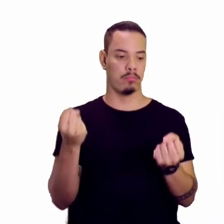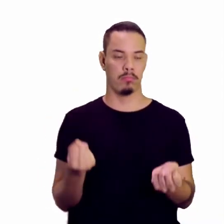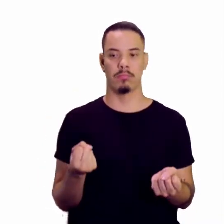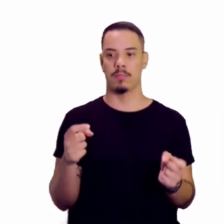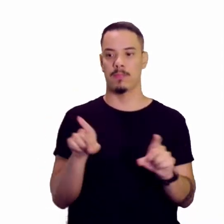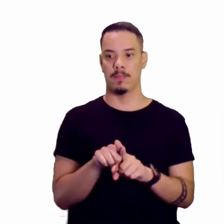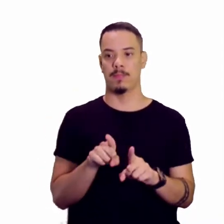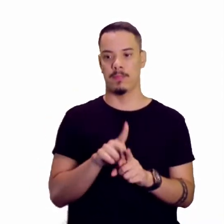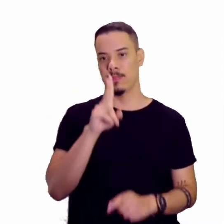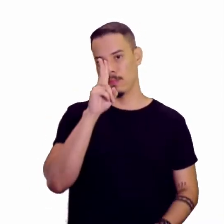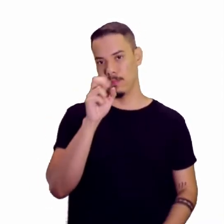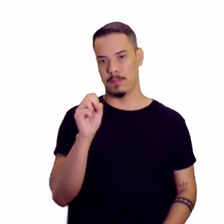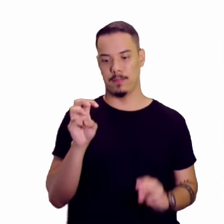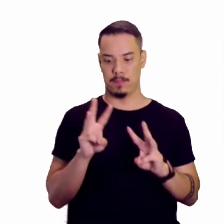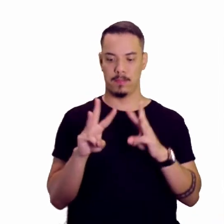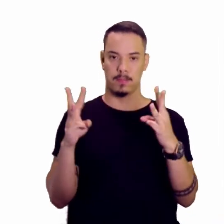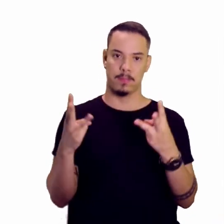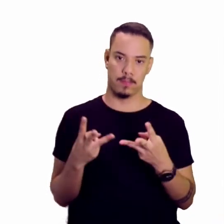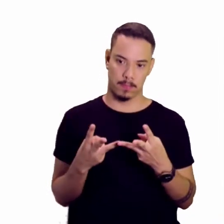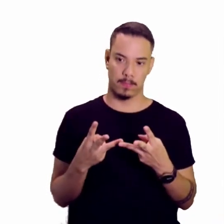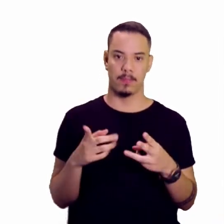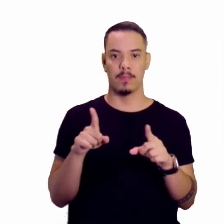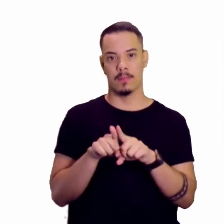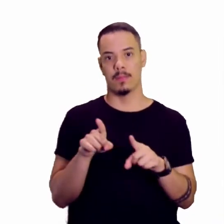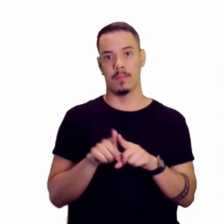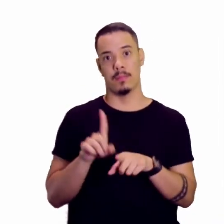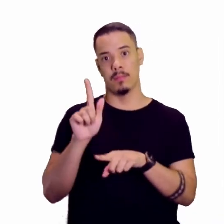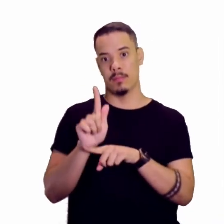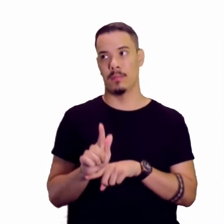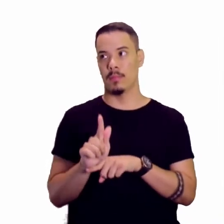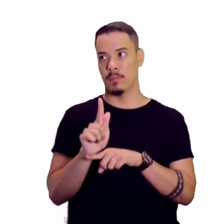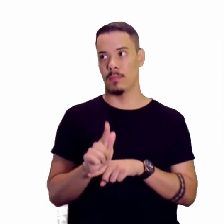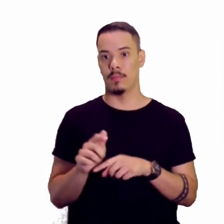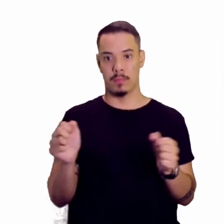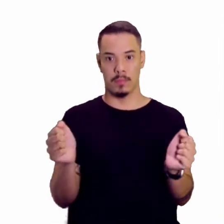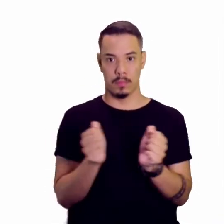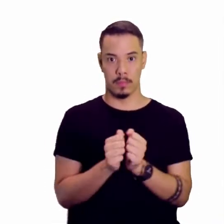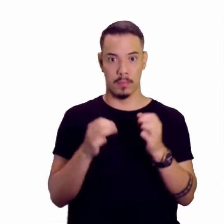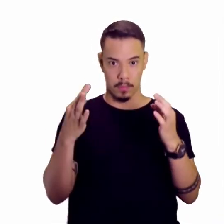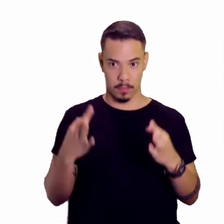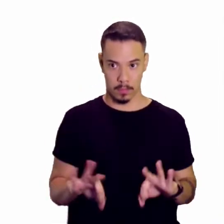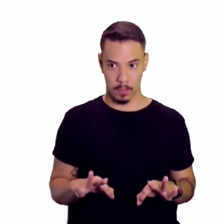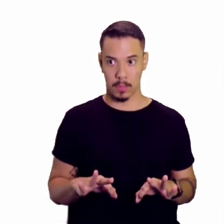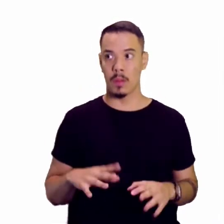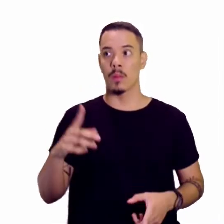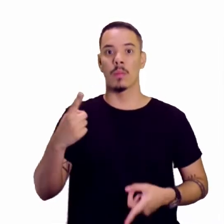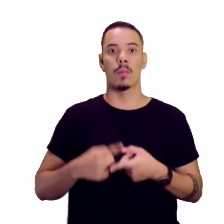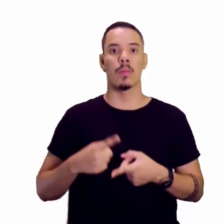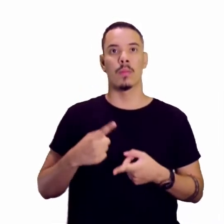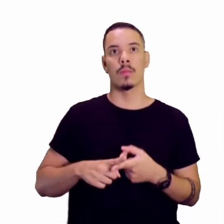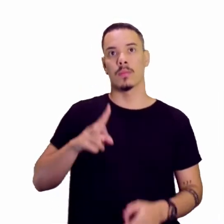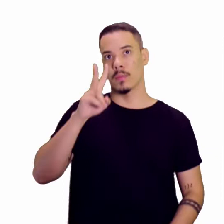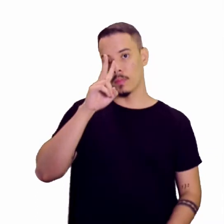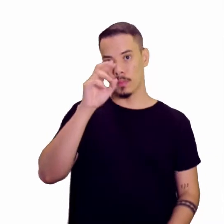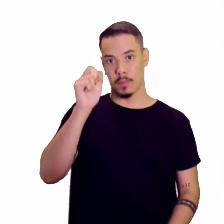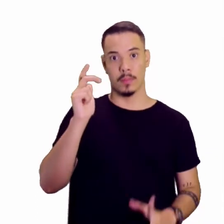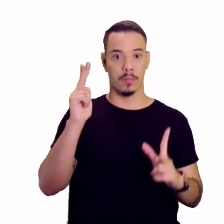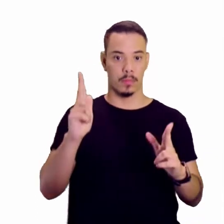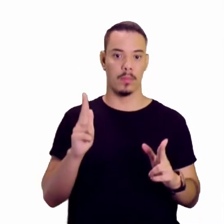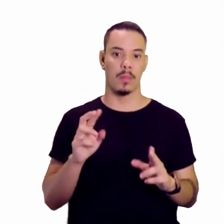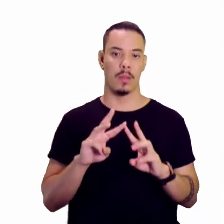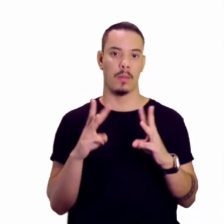vai depender de uma massa e do valor de gravidade. Justamente. Certo? É porque força é igual massa